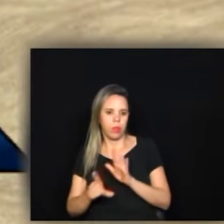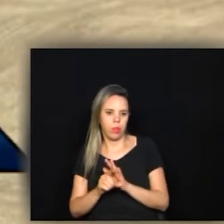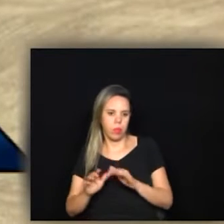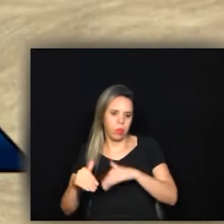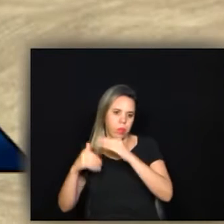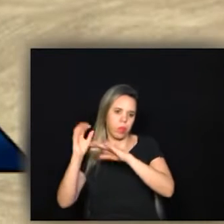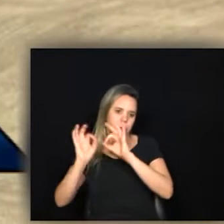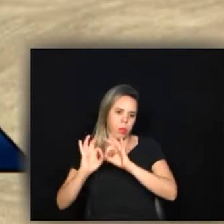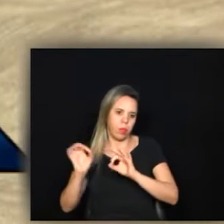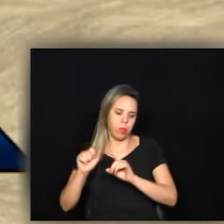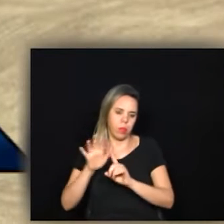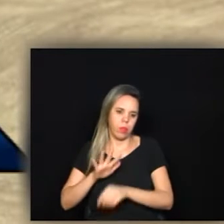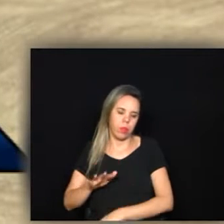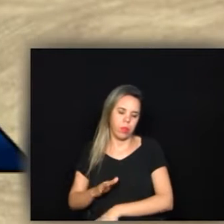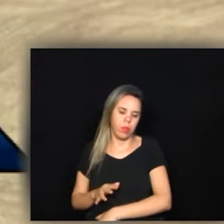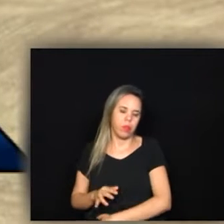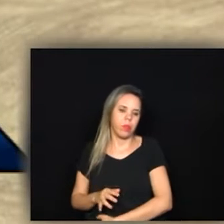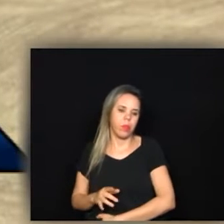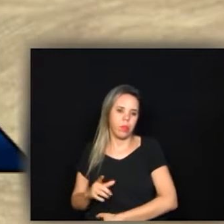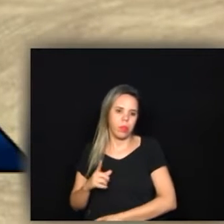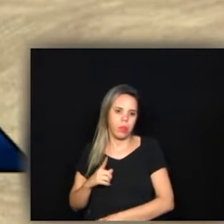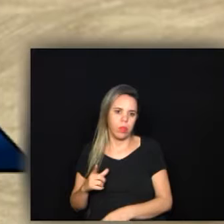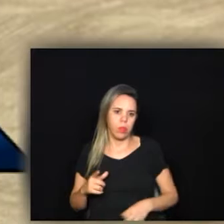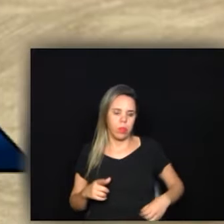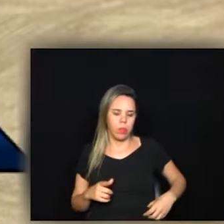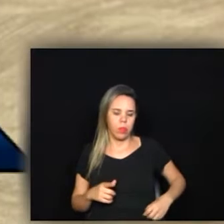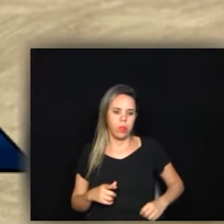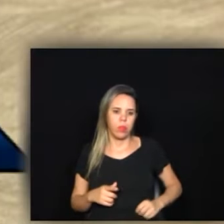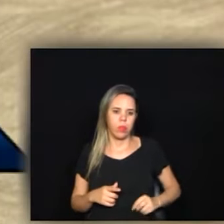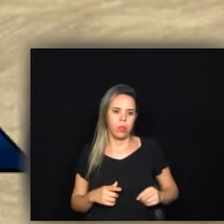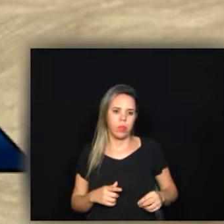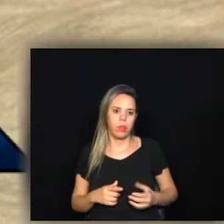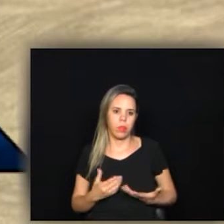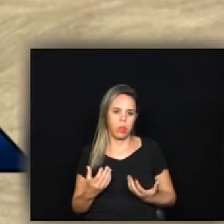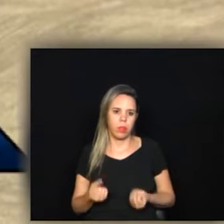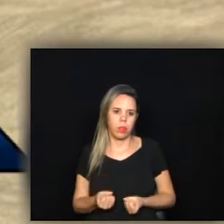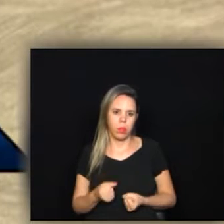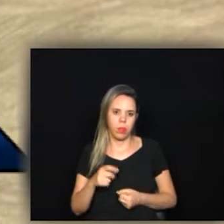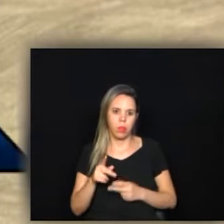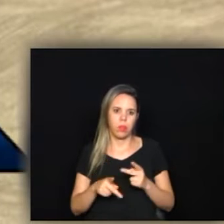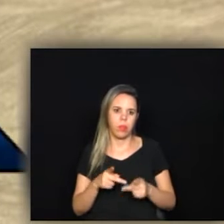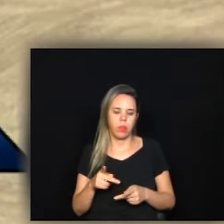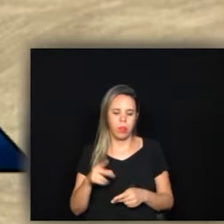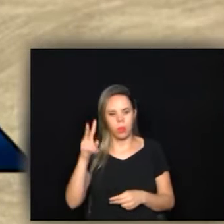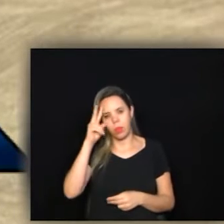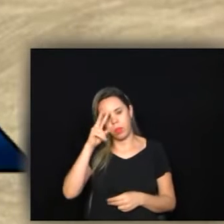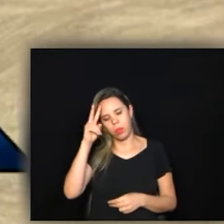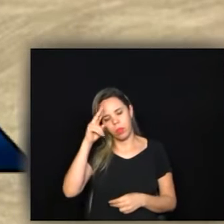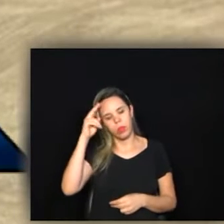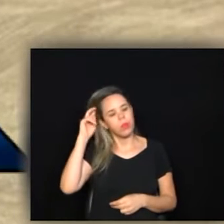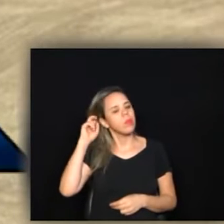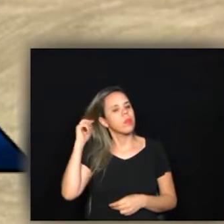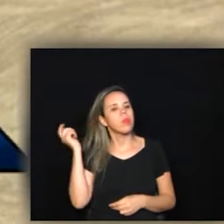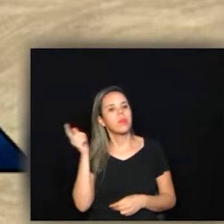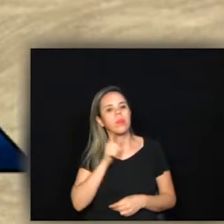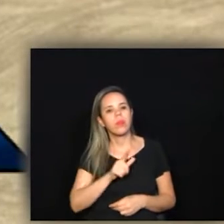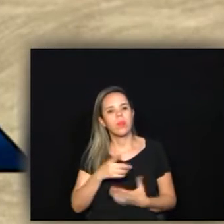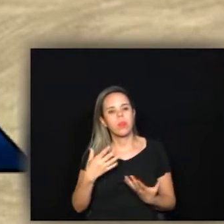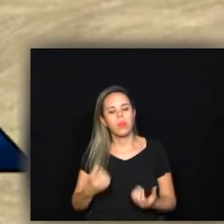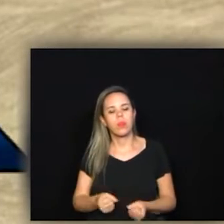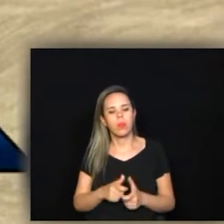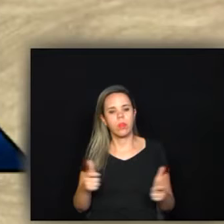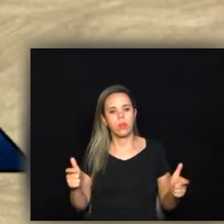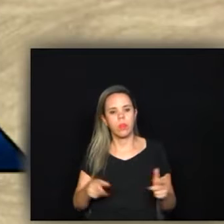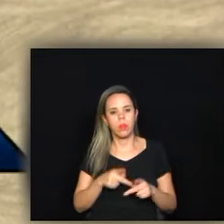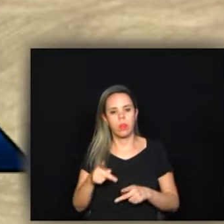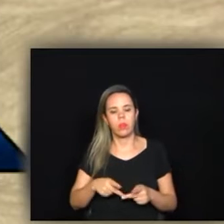construída a partir da sociedade, ela acaba pegando mais, né? As pessoas acabam lembrando mais, justamente para ela conseguir abraçar um número